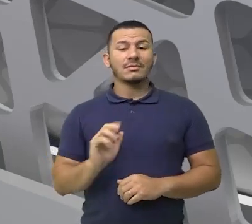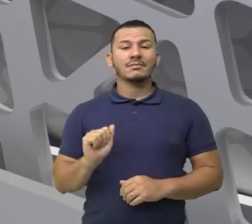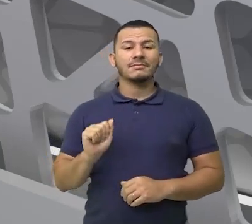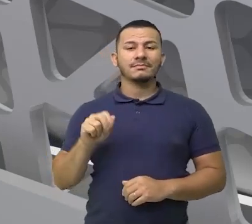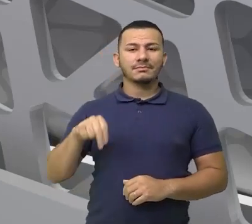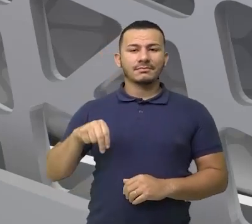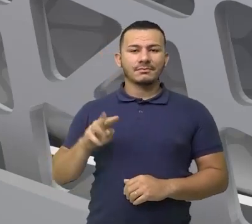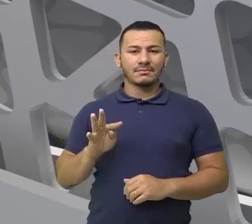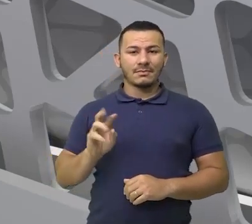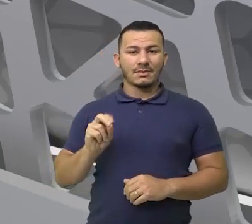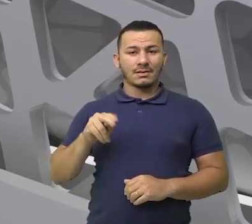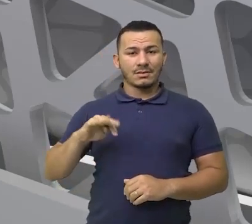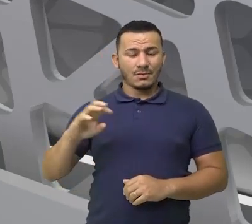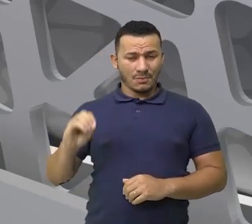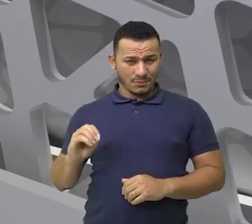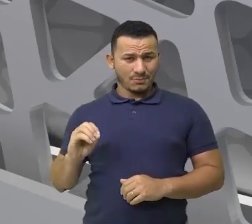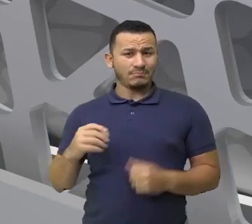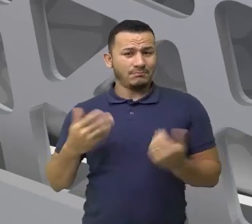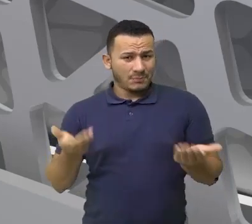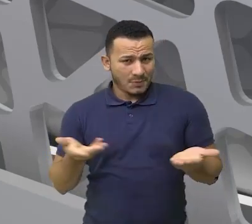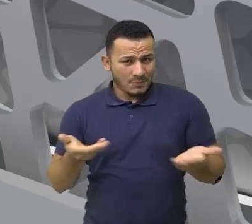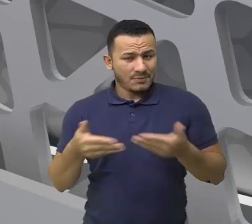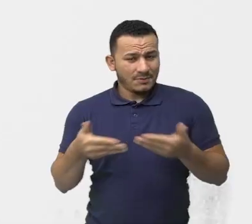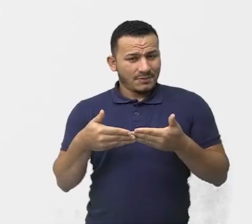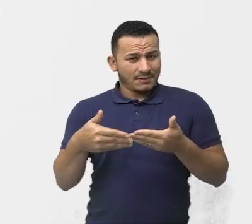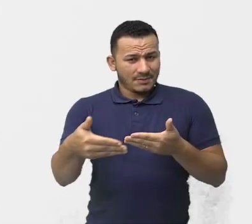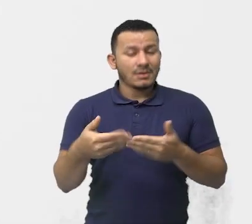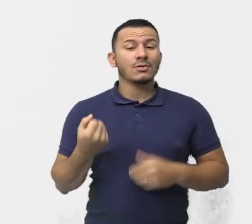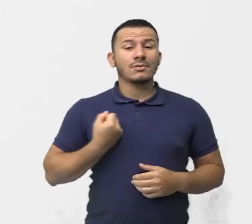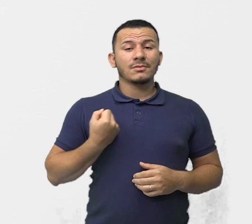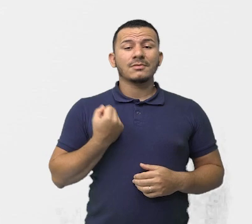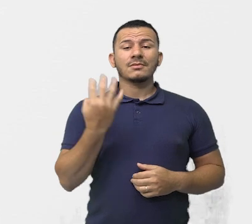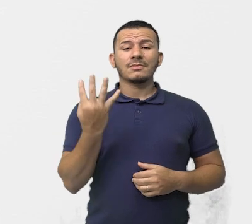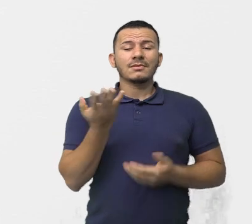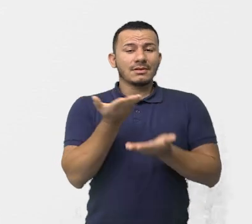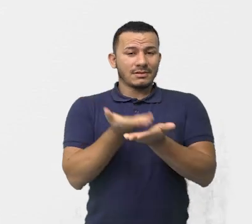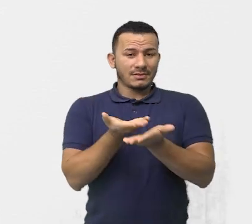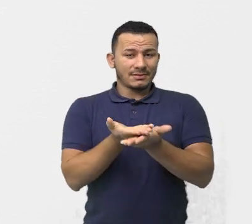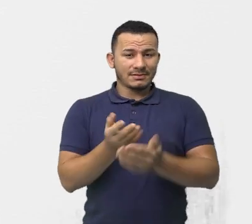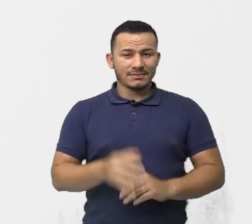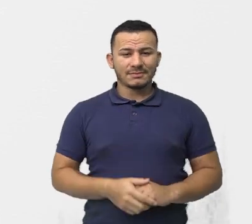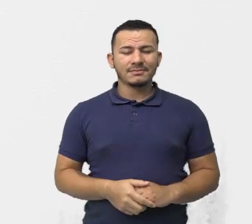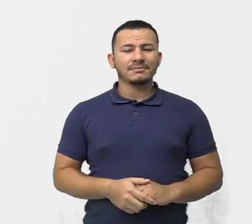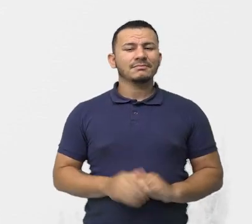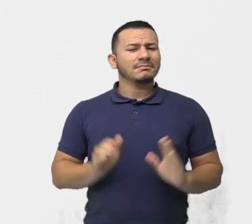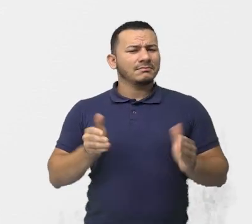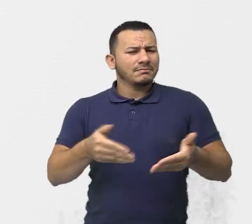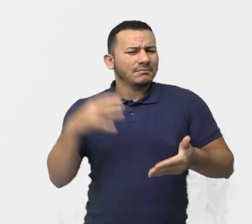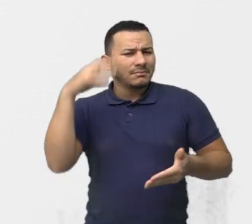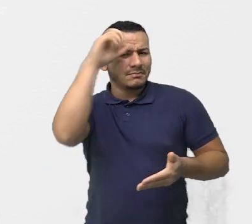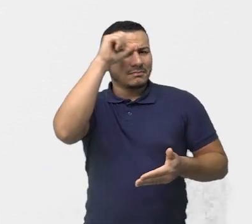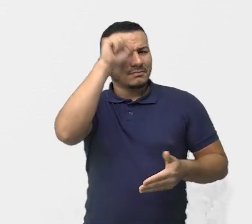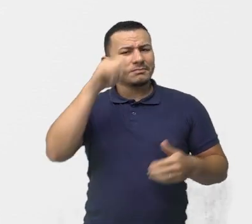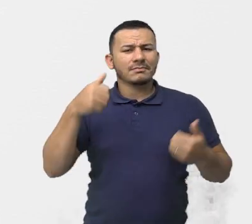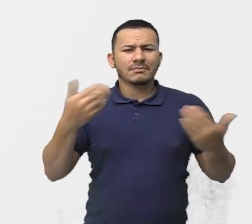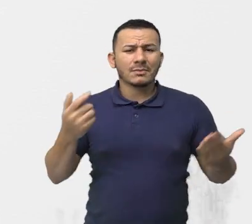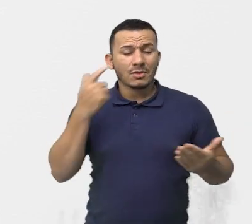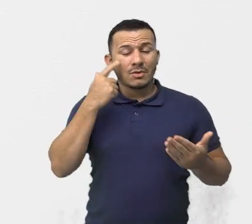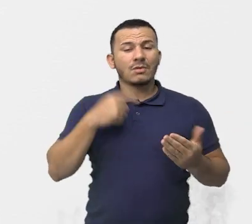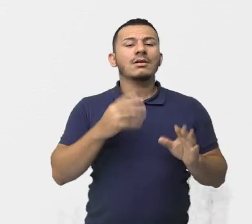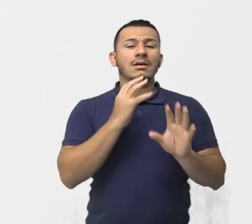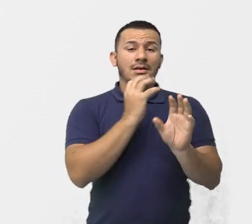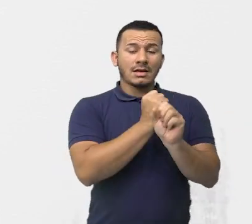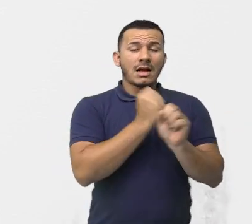Antônio Paulo. E hoje é a nossa aula de número 4, objeto de conhecimento, cálculo